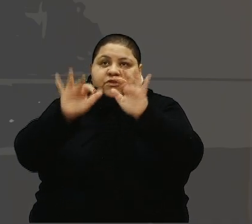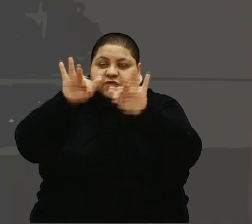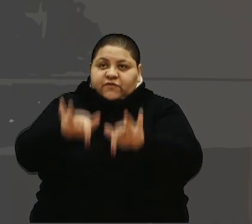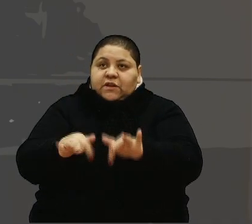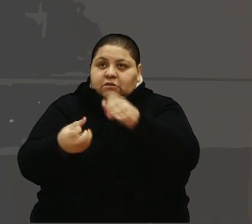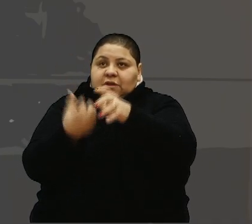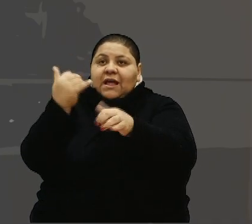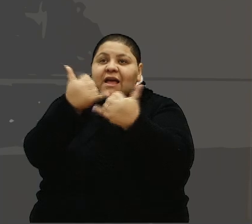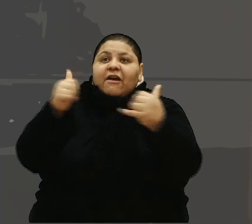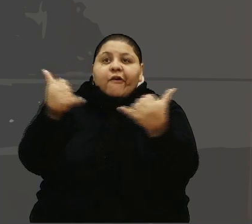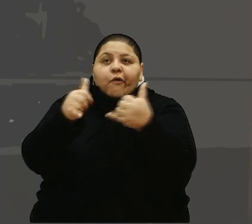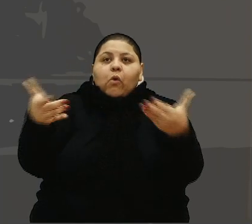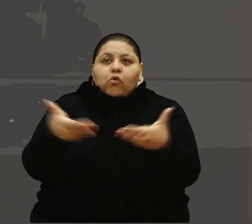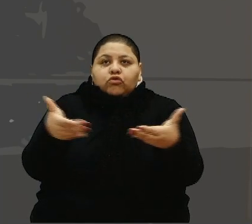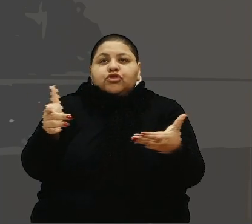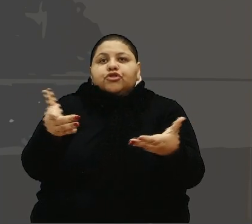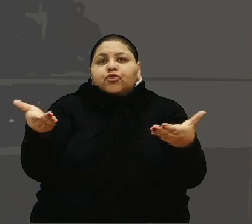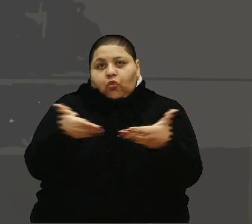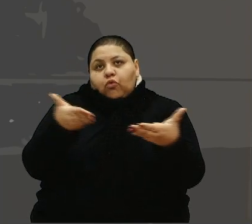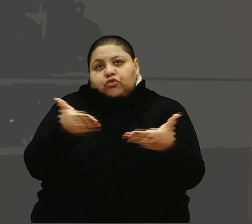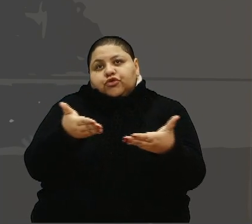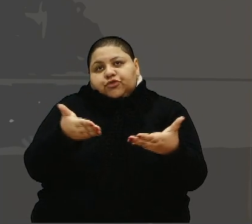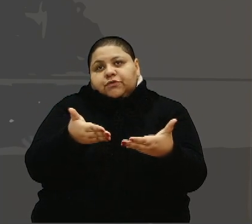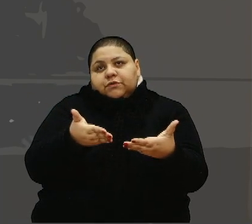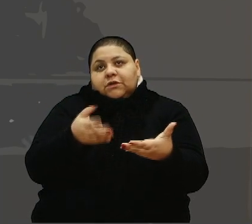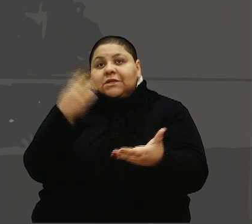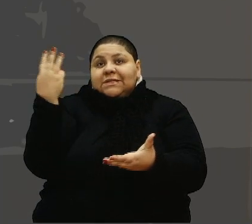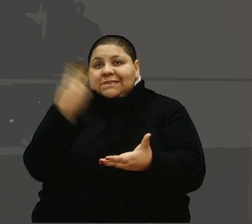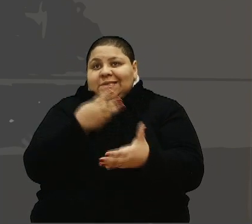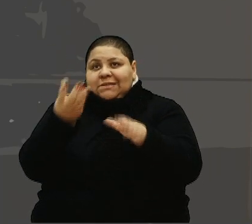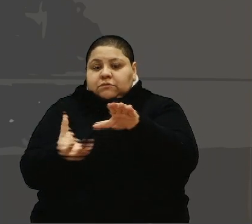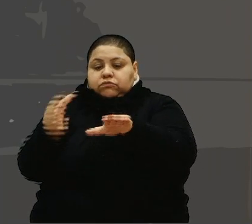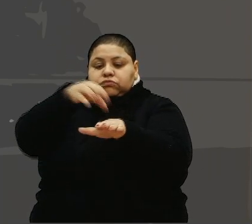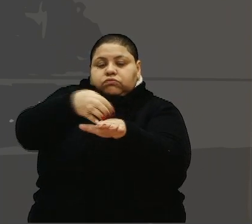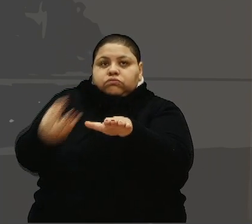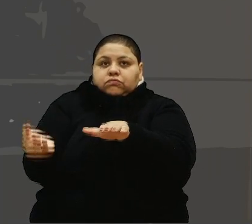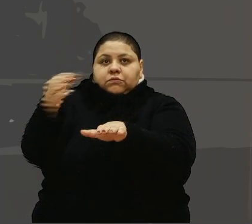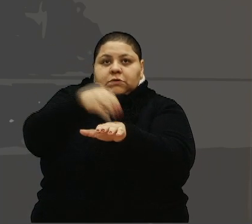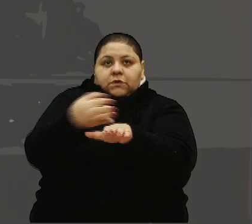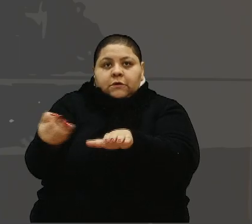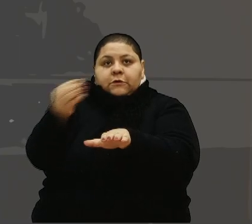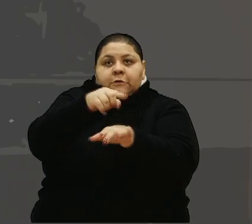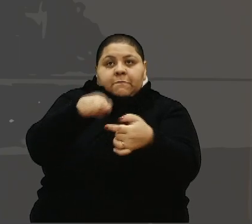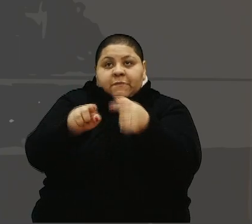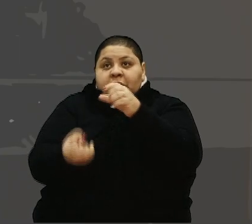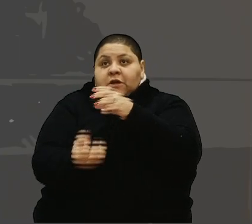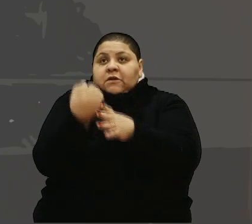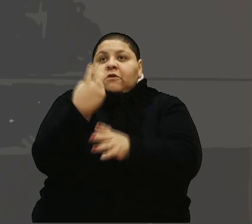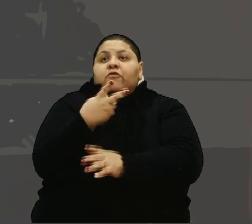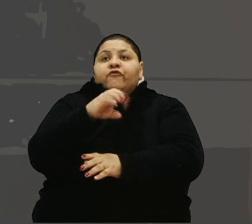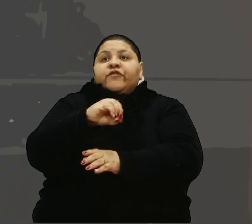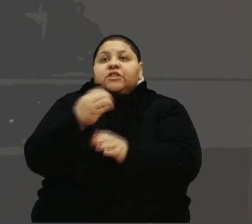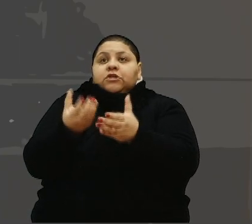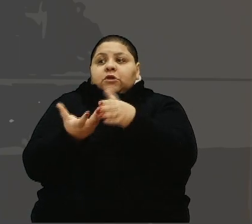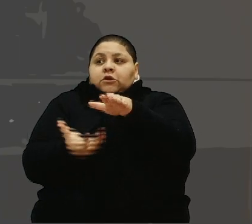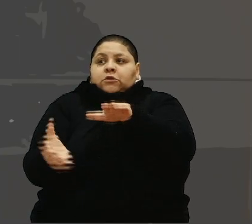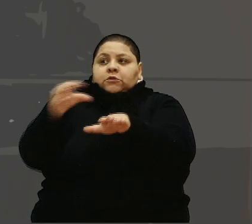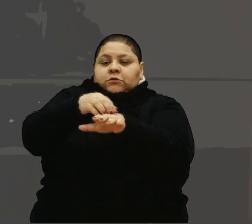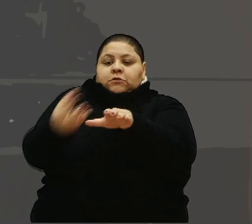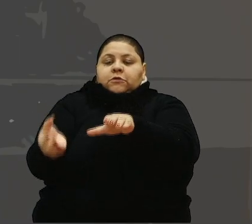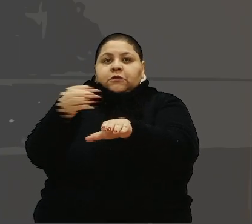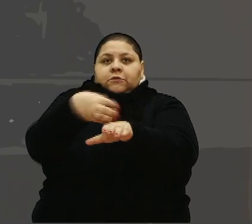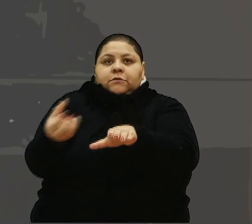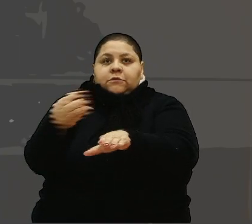elétricos, né, hoje já tem 3 carregadores, mas estão implantando lá 20 carregadores, né,